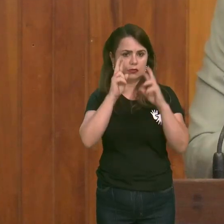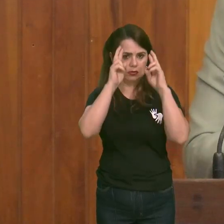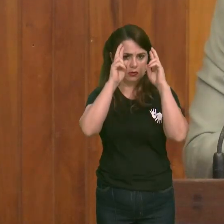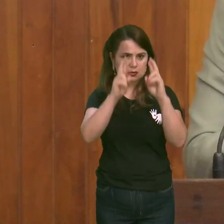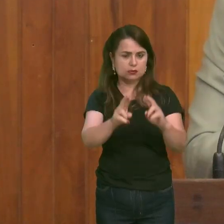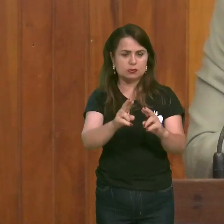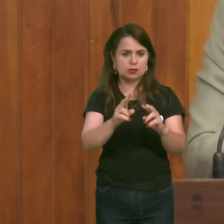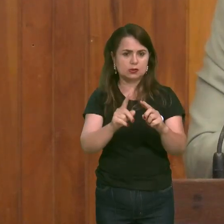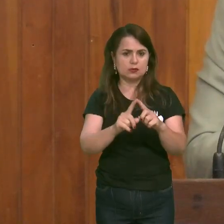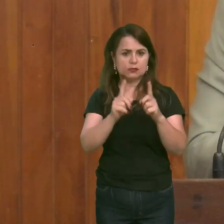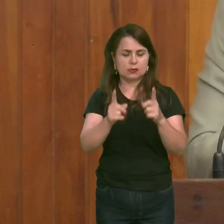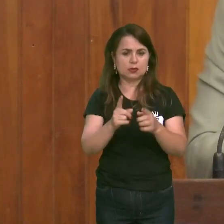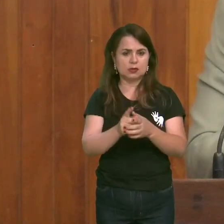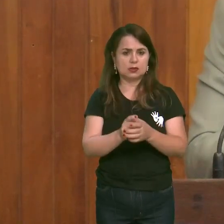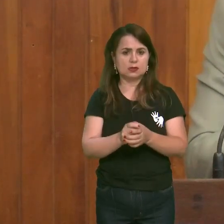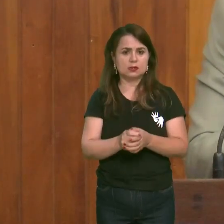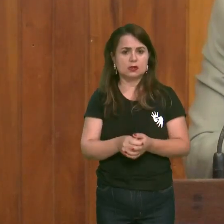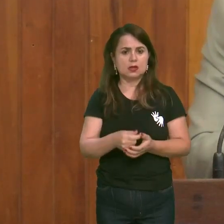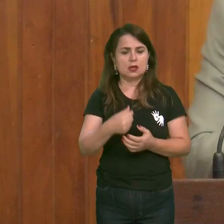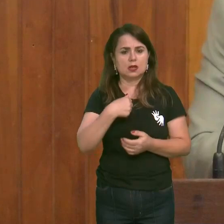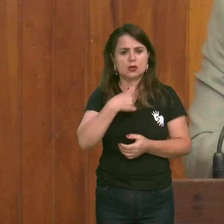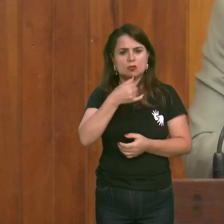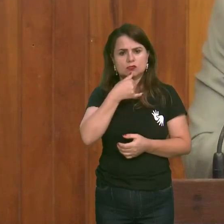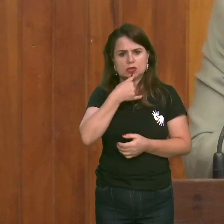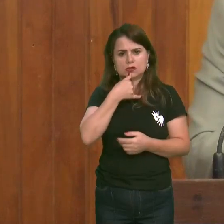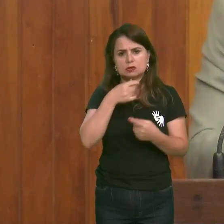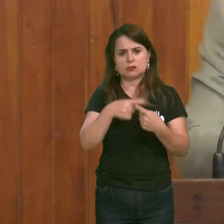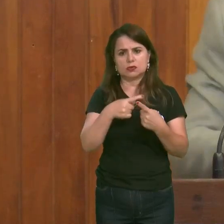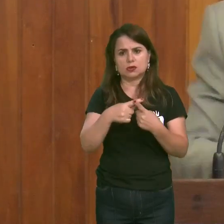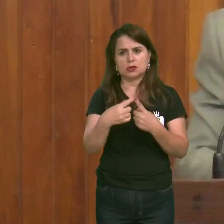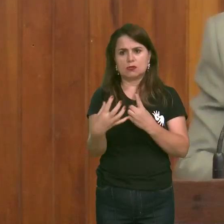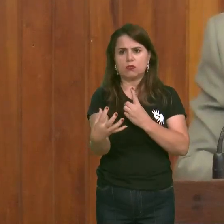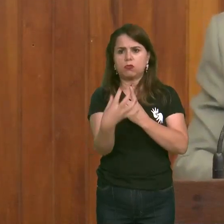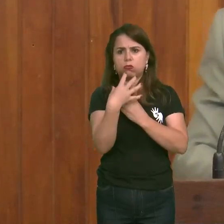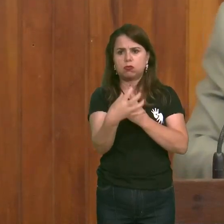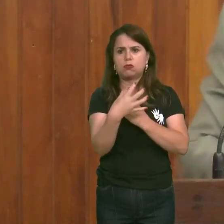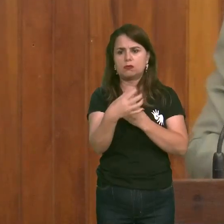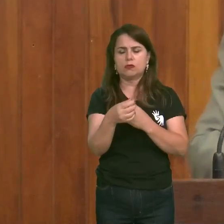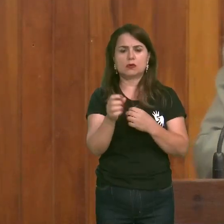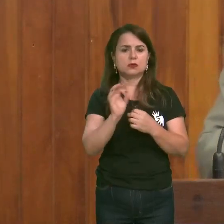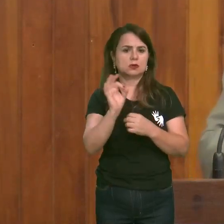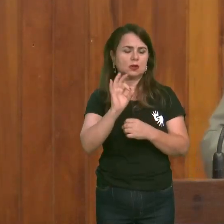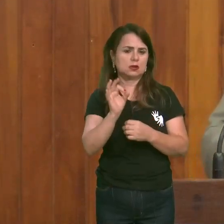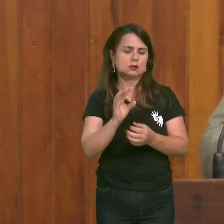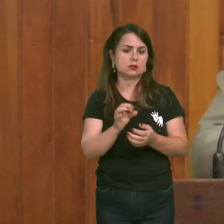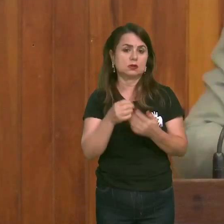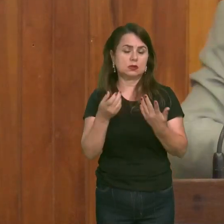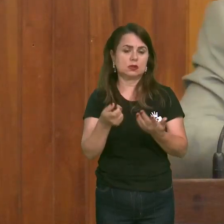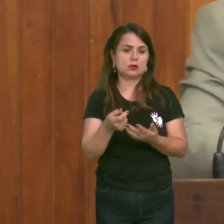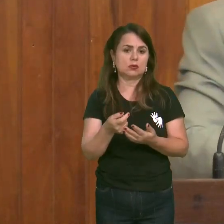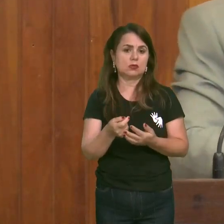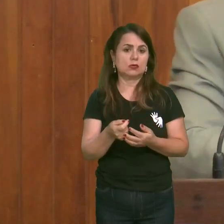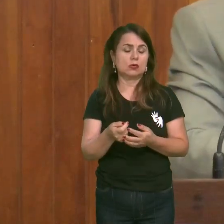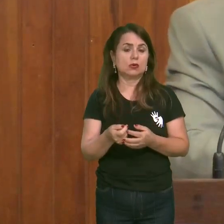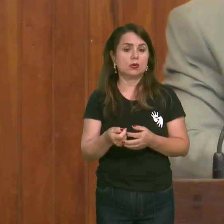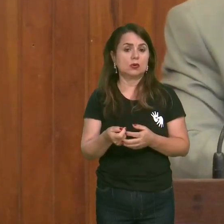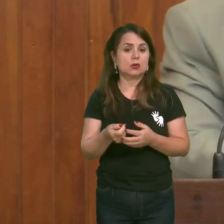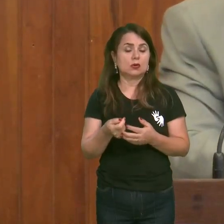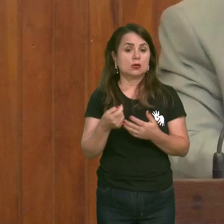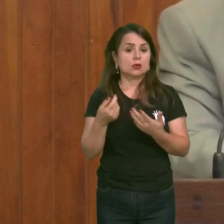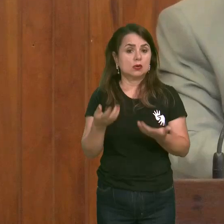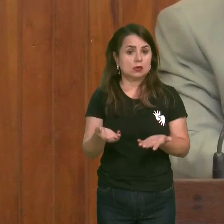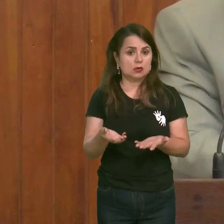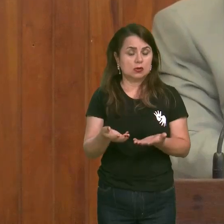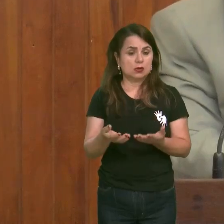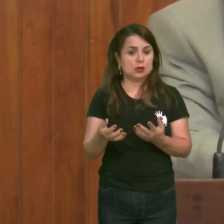ofendido por parte do vereador falar que nós fomos chantageado que chefe de gabinete vem aqui fazer reunião faça isso não vai acontecer